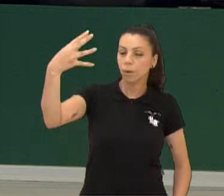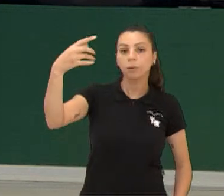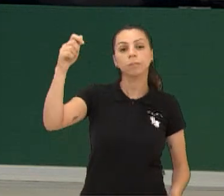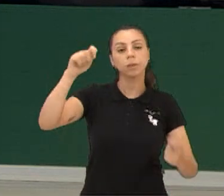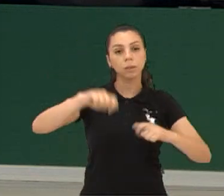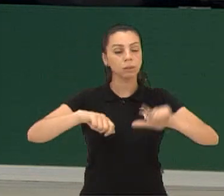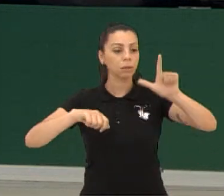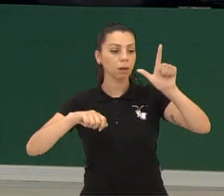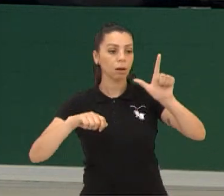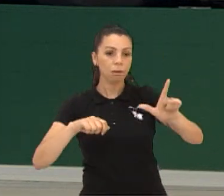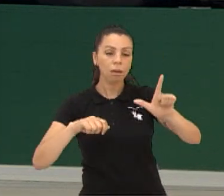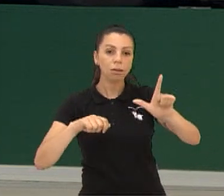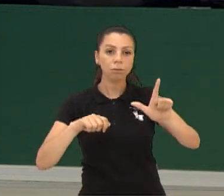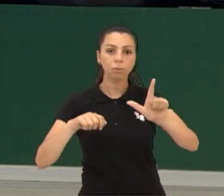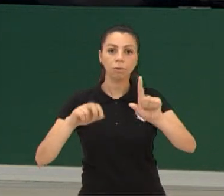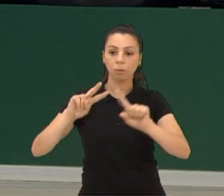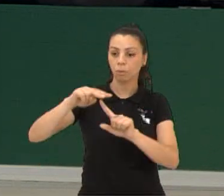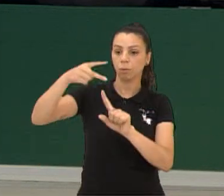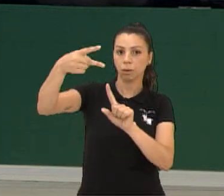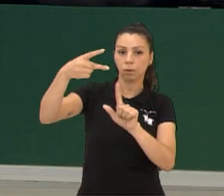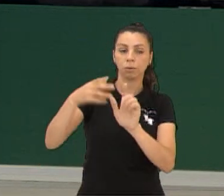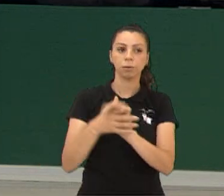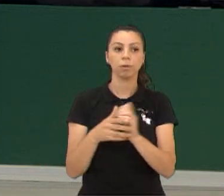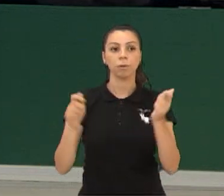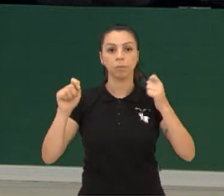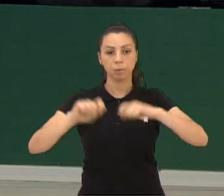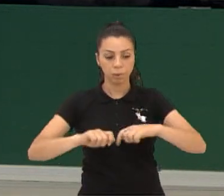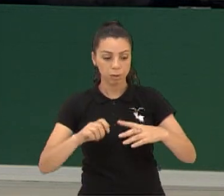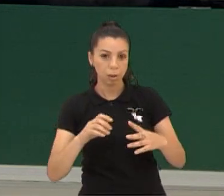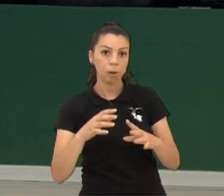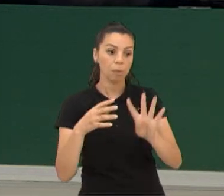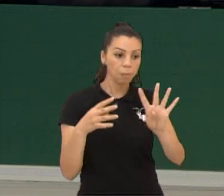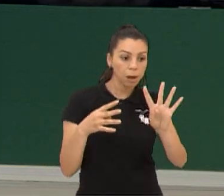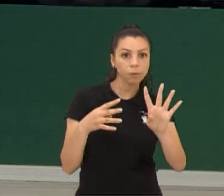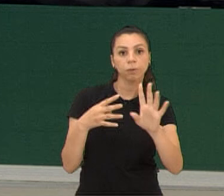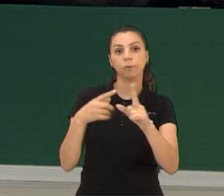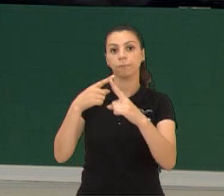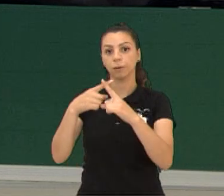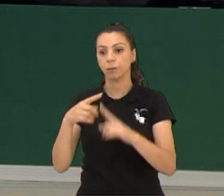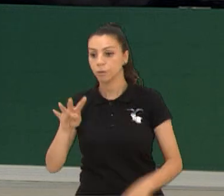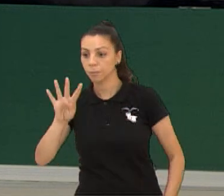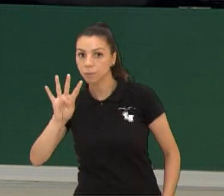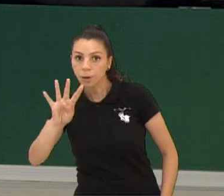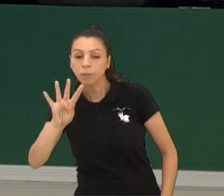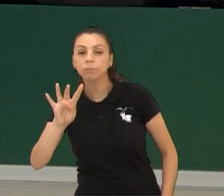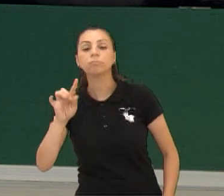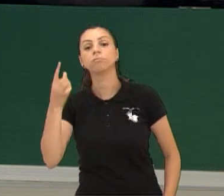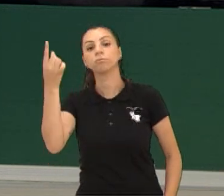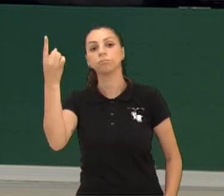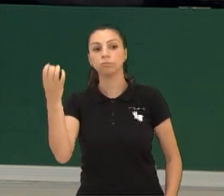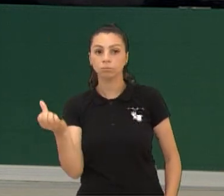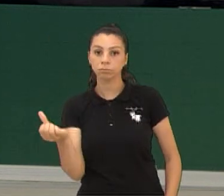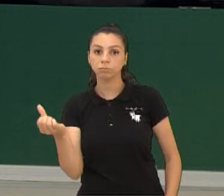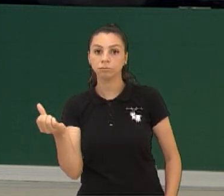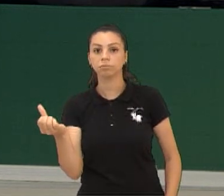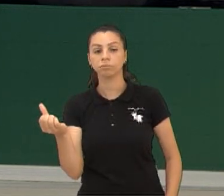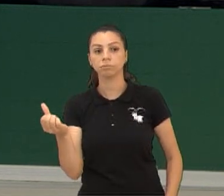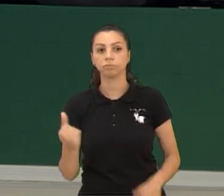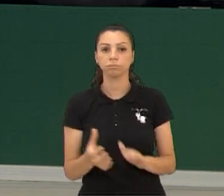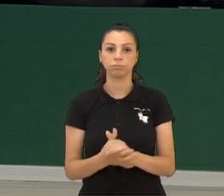quadrado. Então eu vou fazer o quê? 4 vezes 4. 4 ao quadrado, 4 vezes